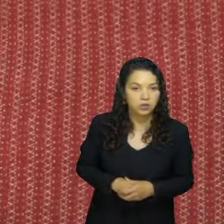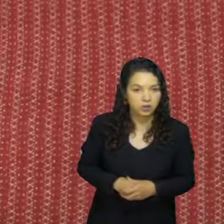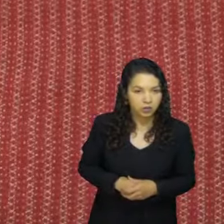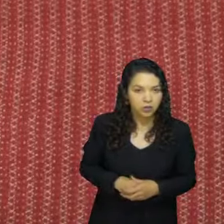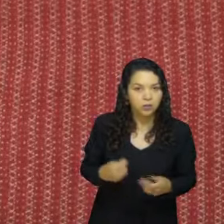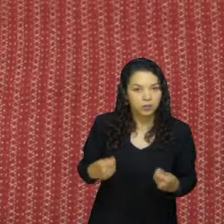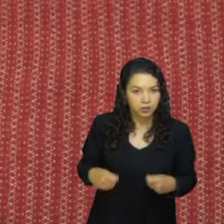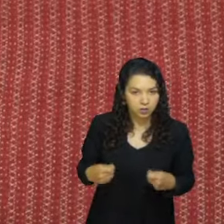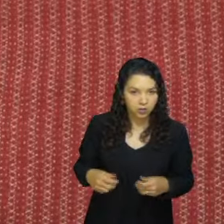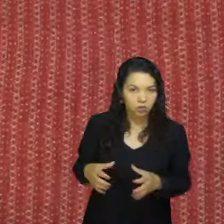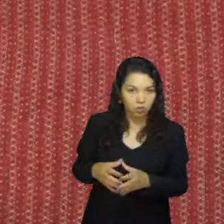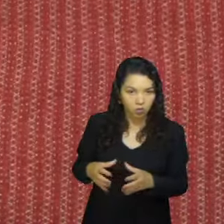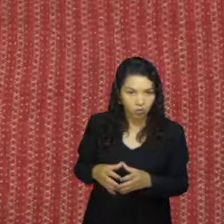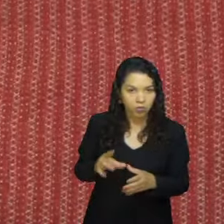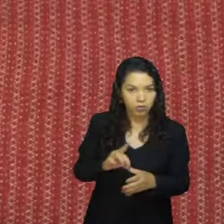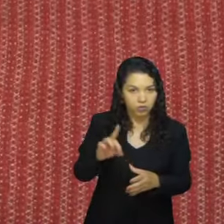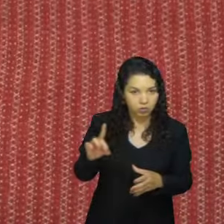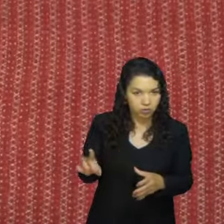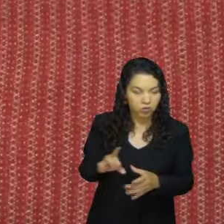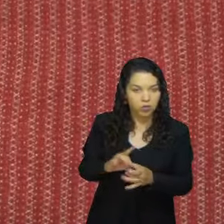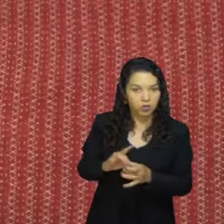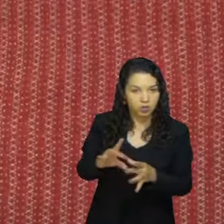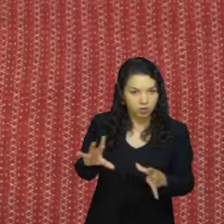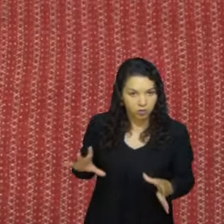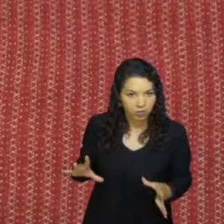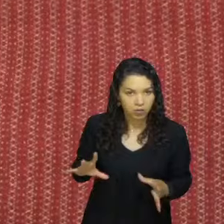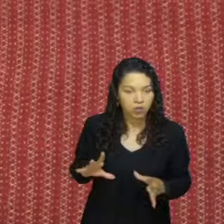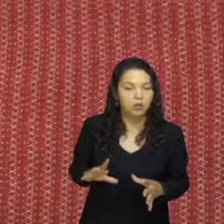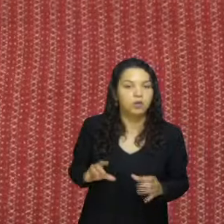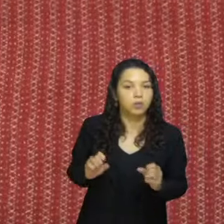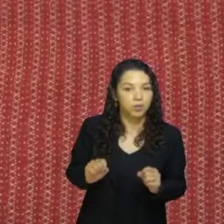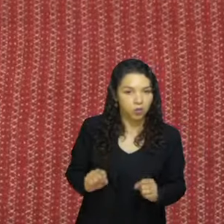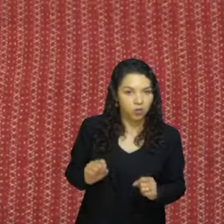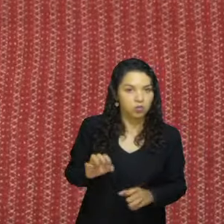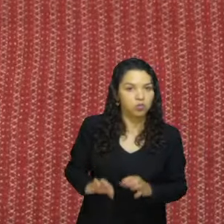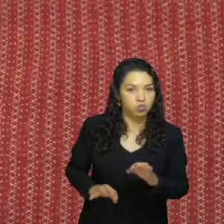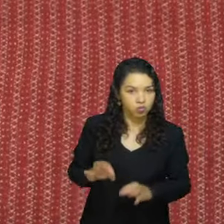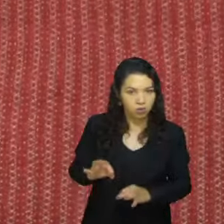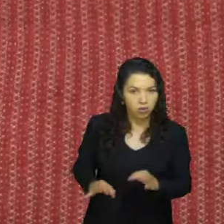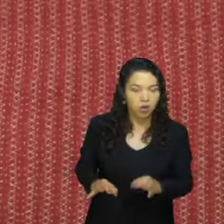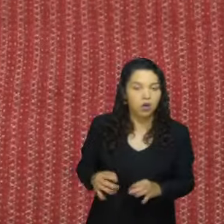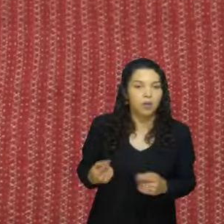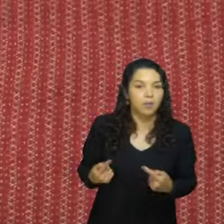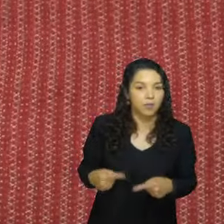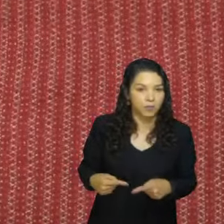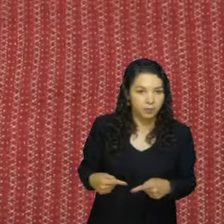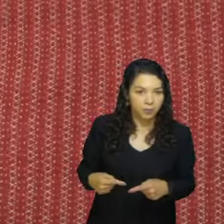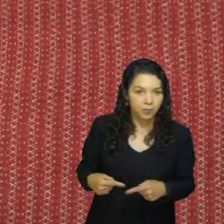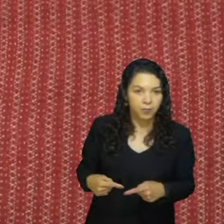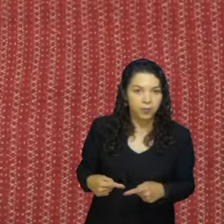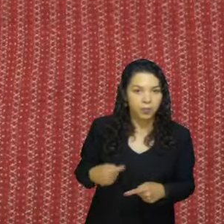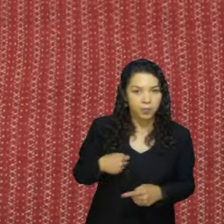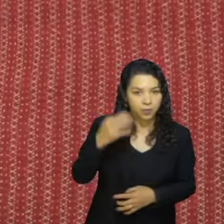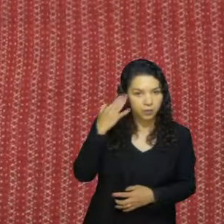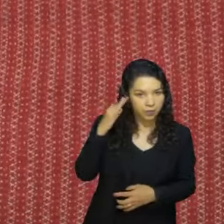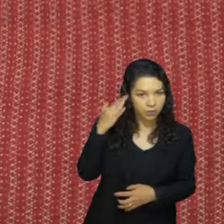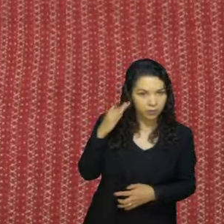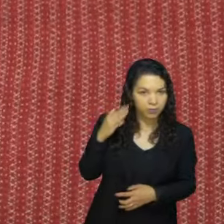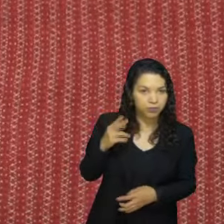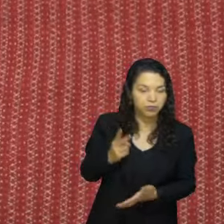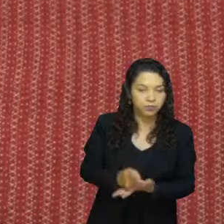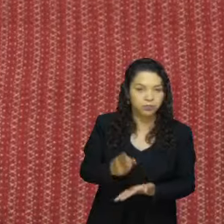da direita que defende a liberdade, que o indivíduo ele pode ser livre para julgar e apostar, isso aí, no meu entendimento, continua como